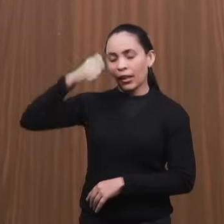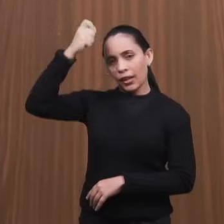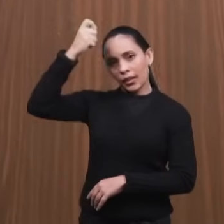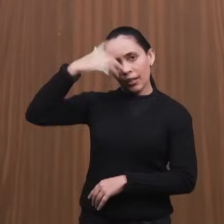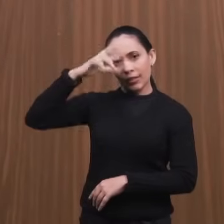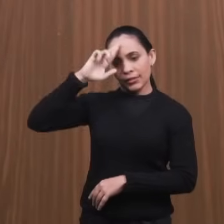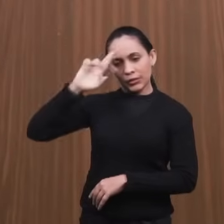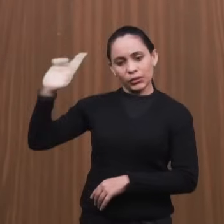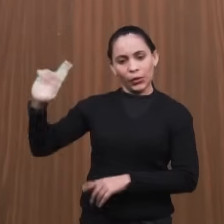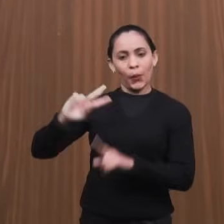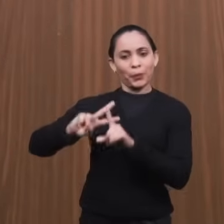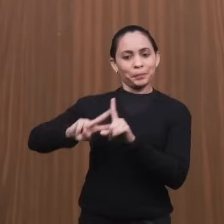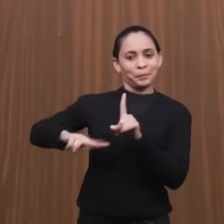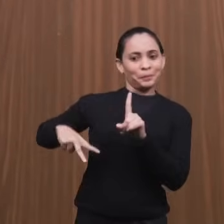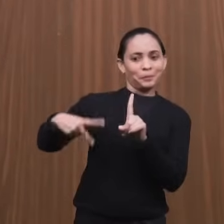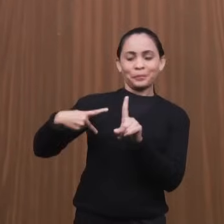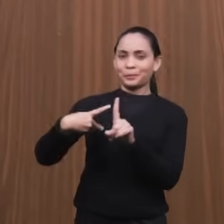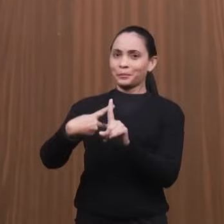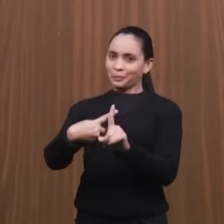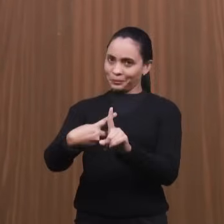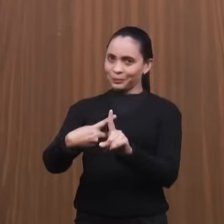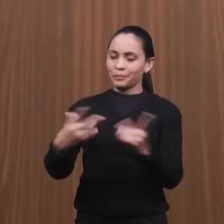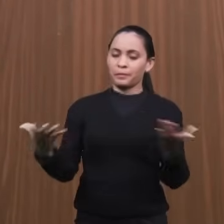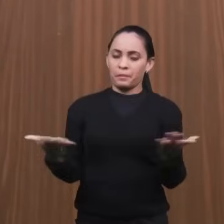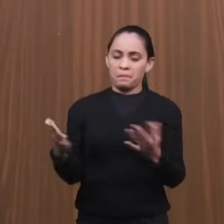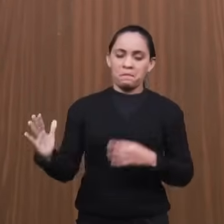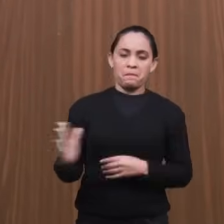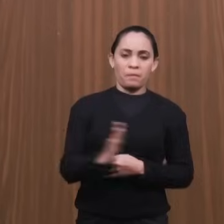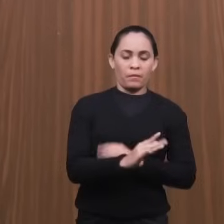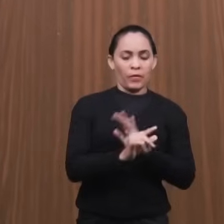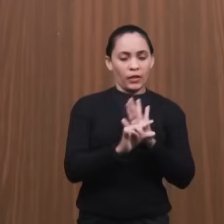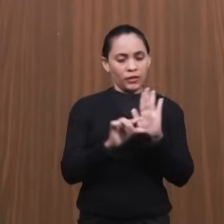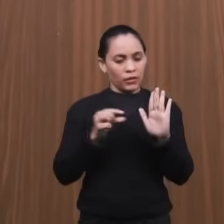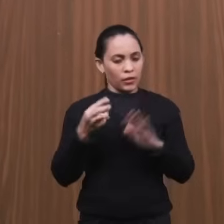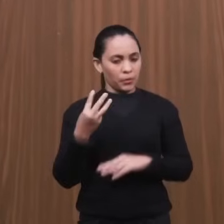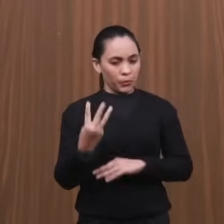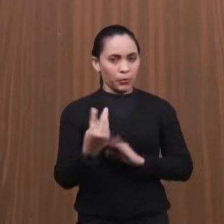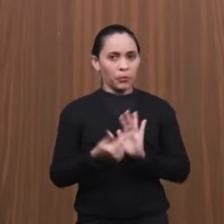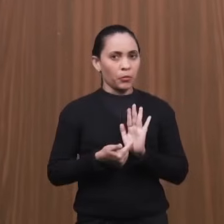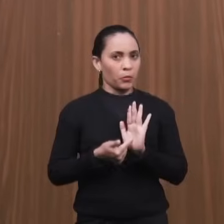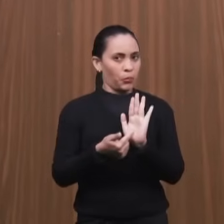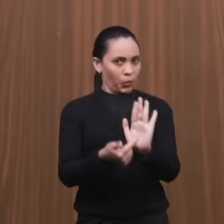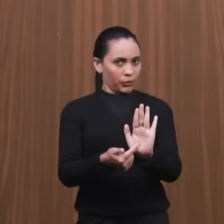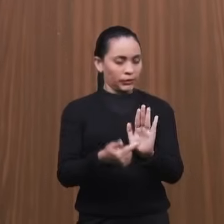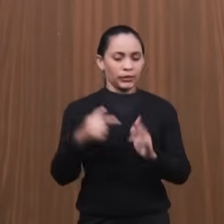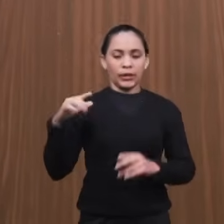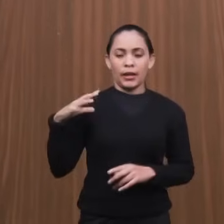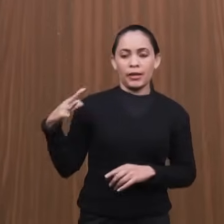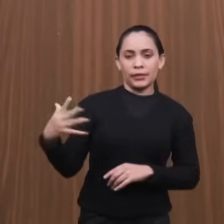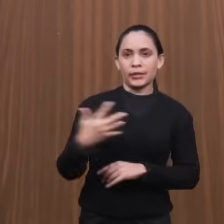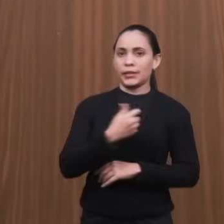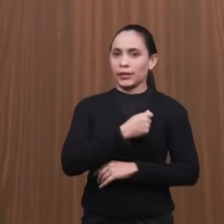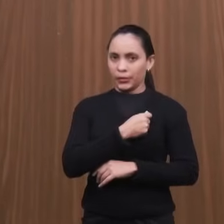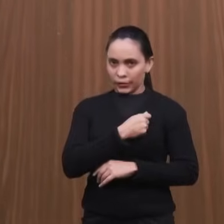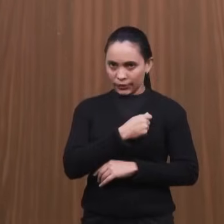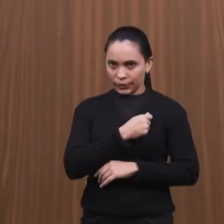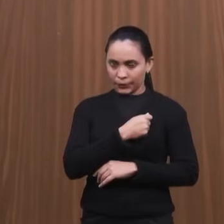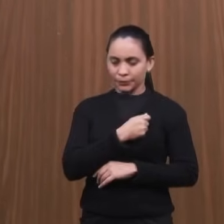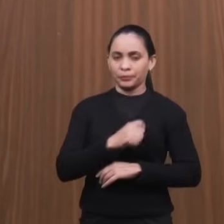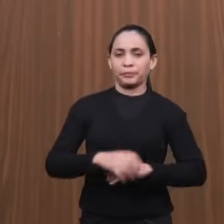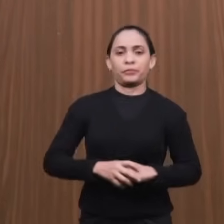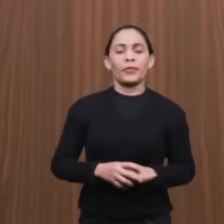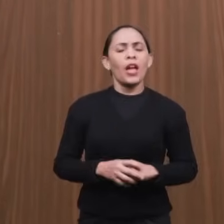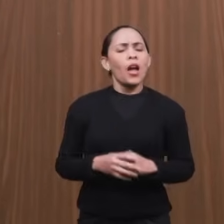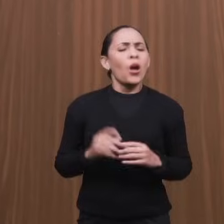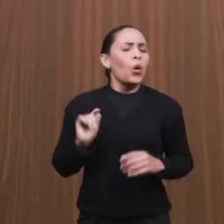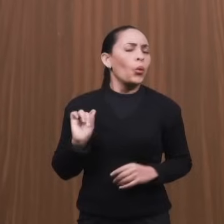se multiplicando. E o verso 3 diz assim, a respeito da salvação comum. O